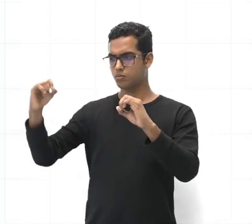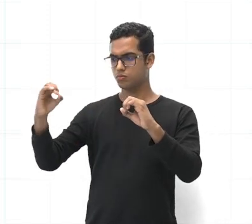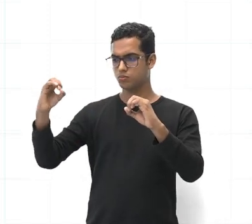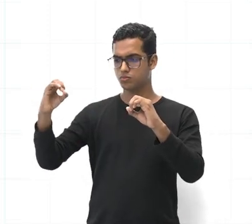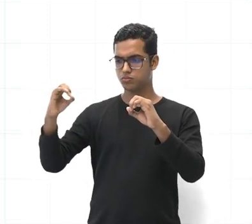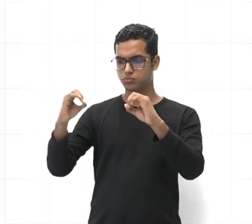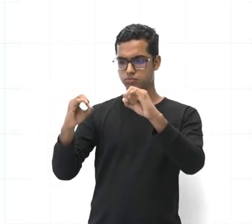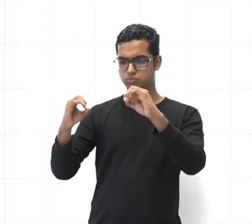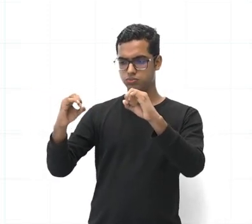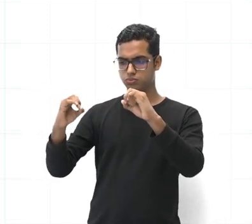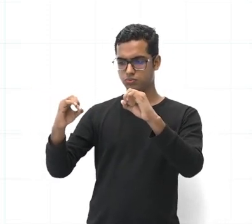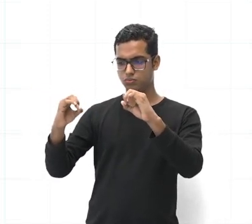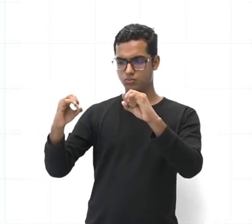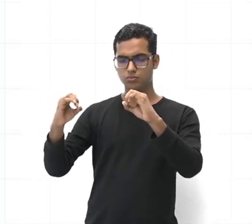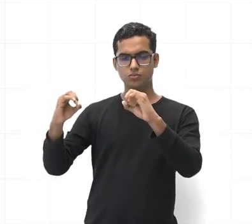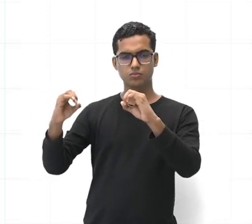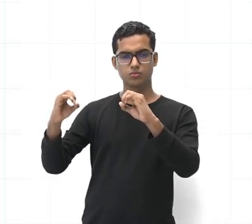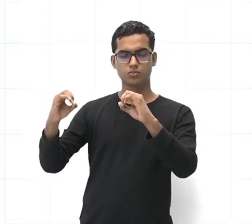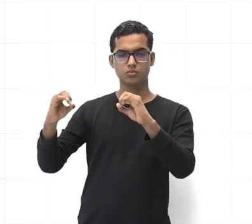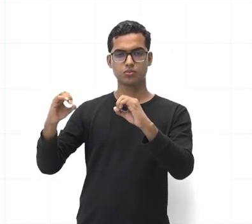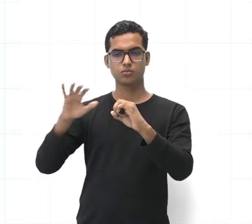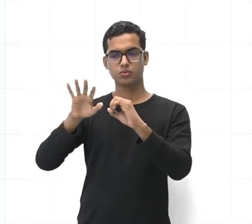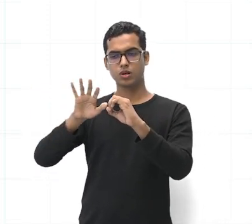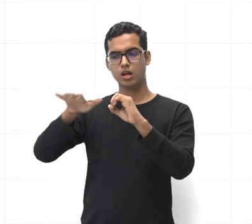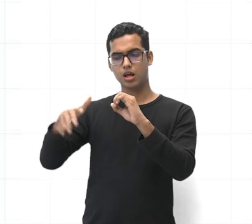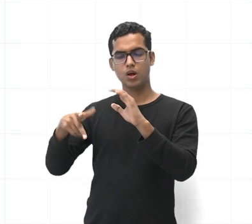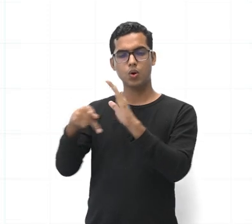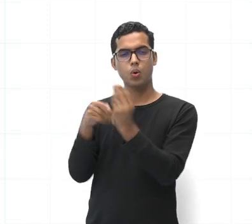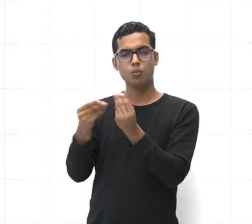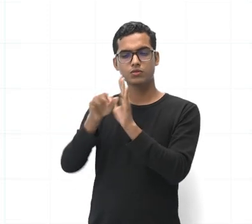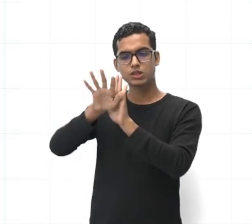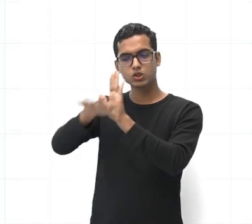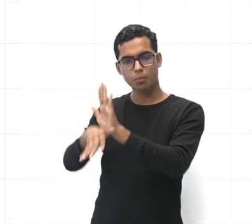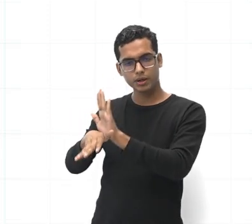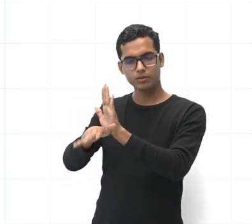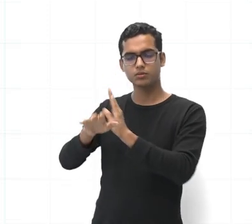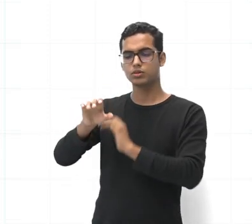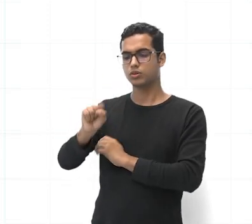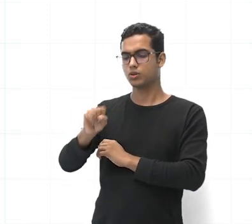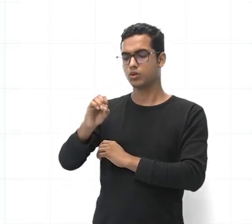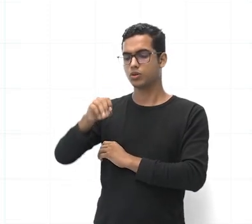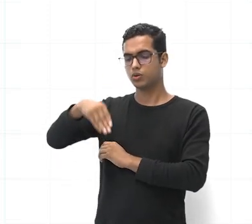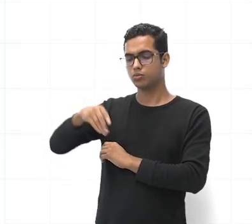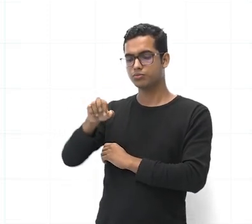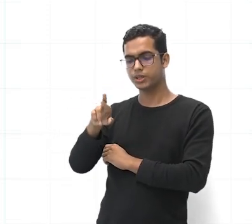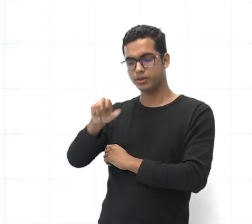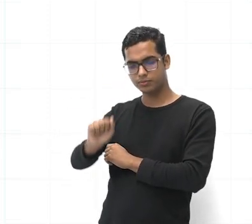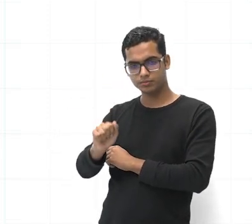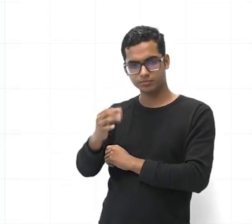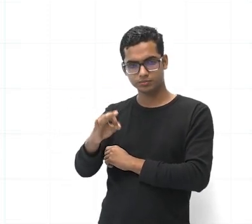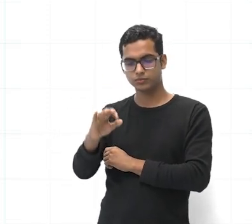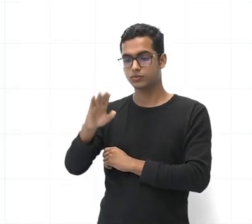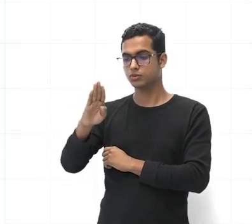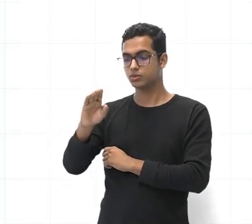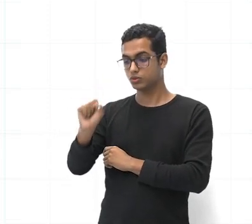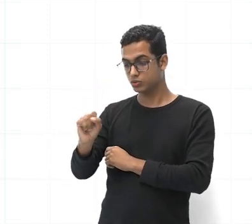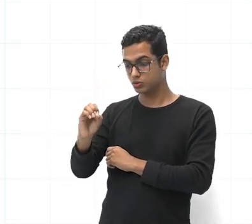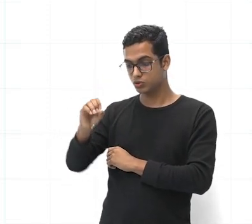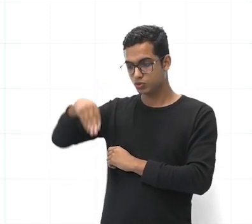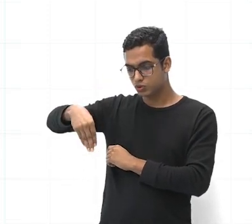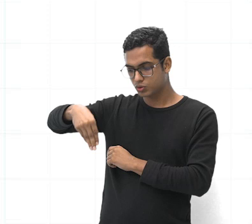refletir a sombra da Terra, aí nós vemos o quê? Uma circunferência, certo?